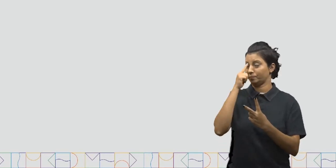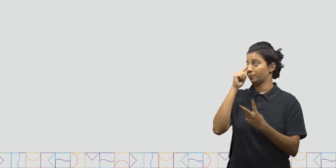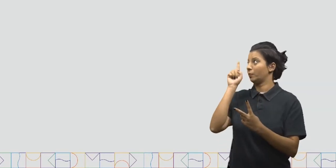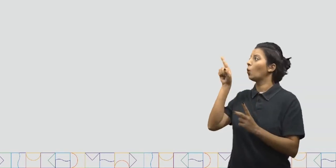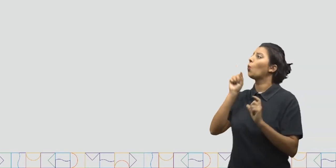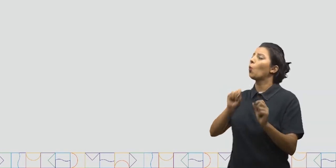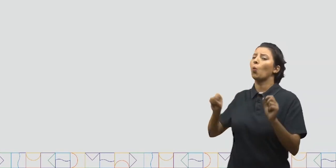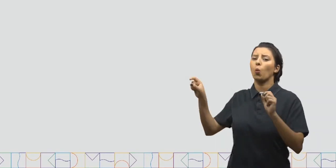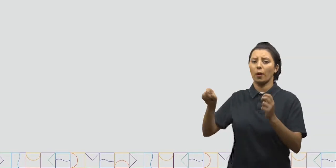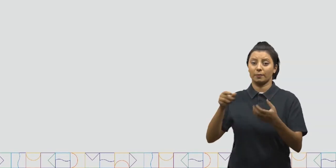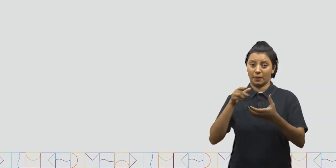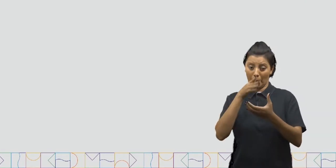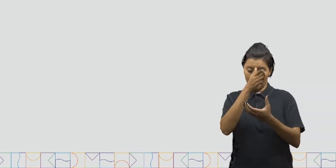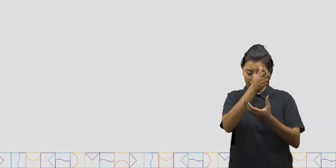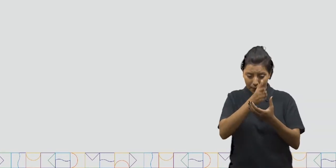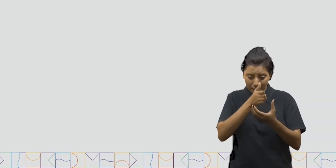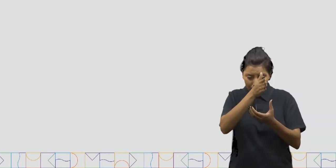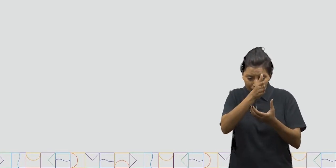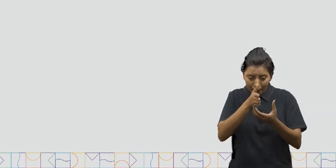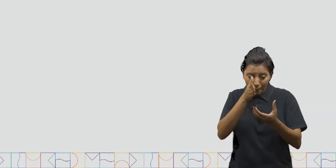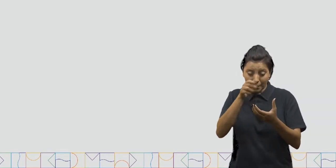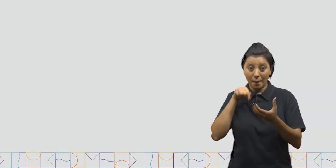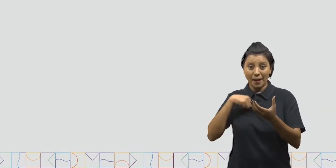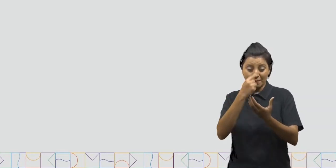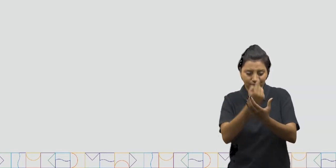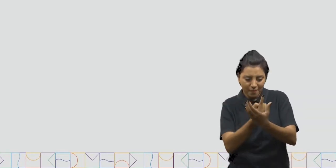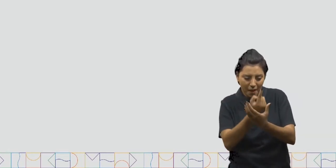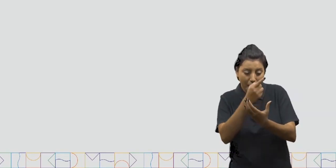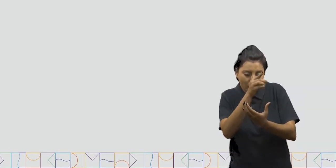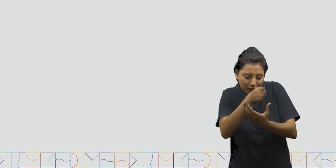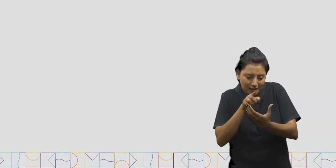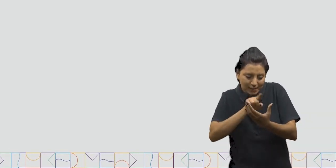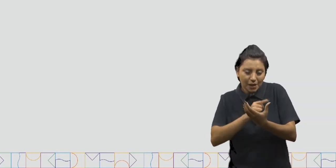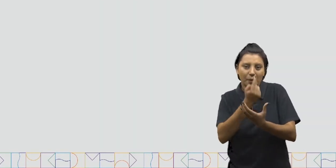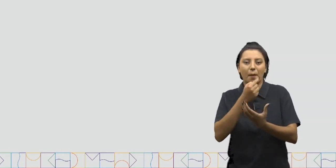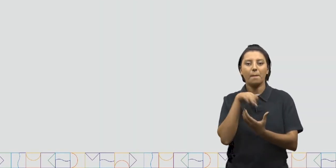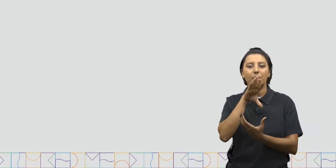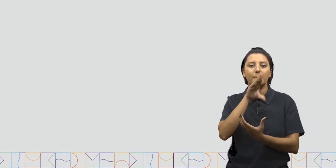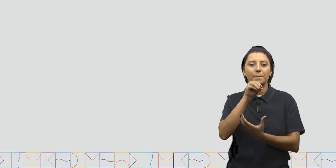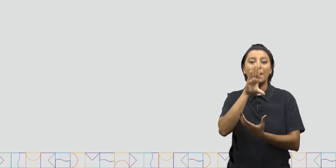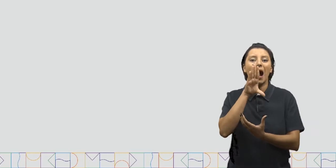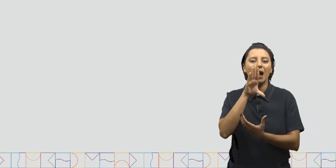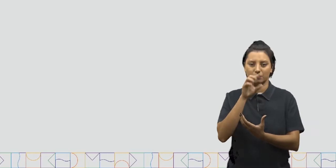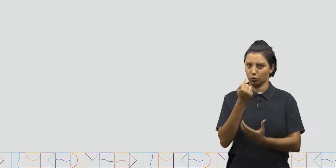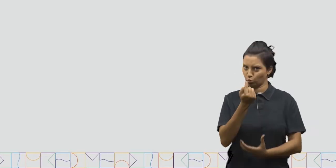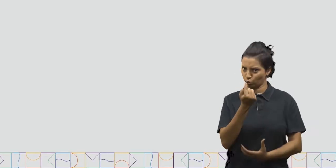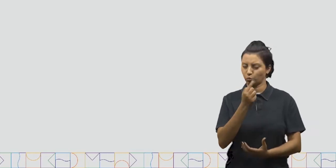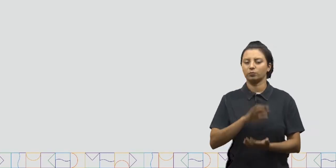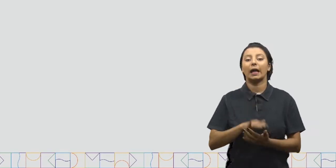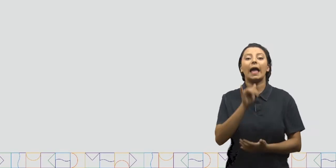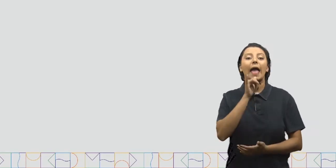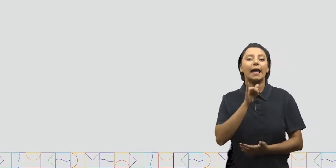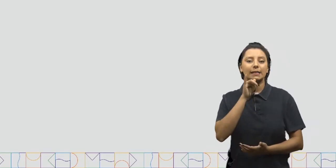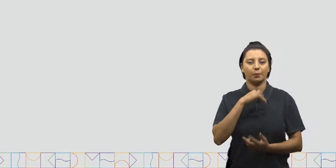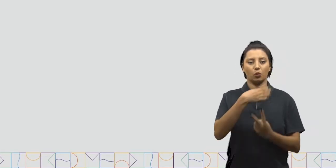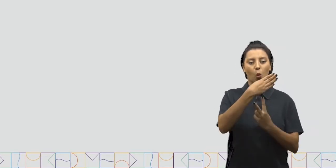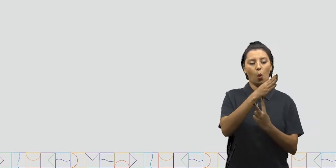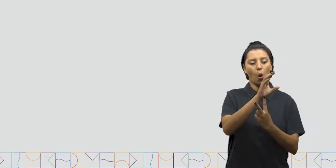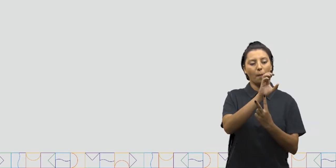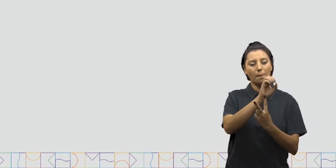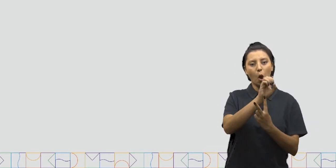é o conjunto de letras que falamos de uma só vez. Como exemplo, temos a palavra bola, que ao